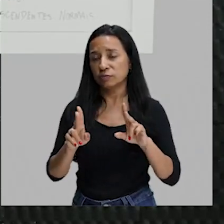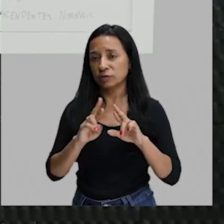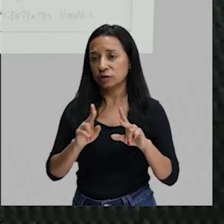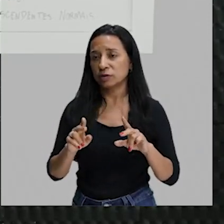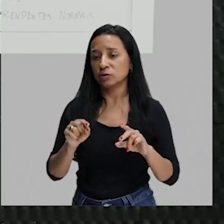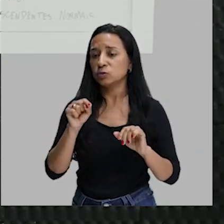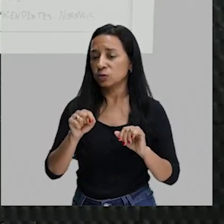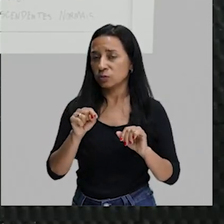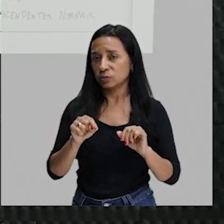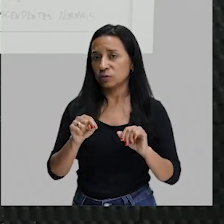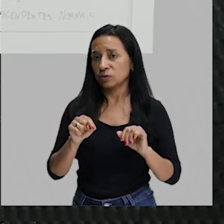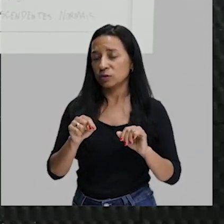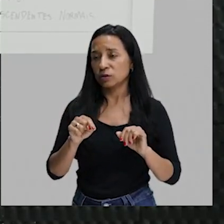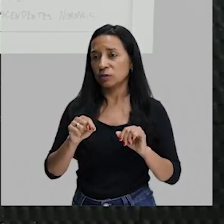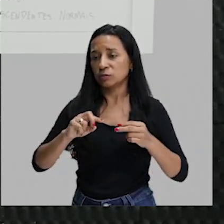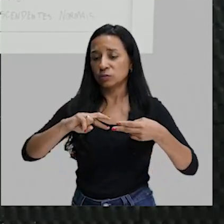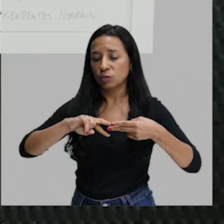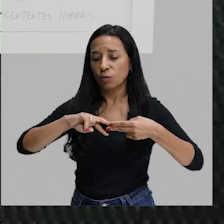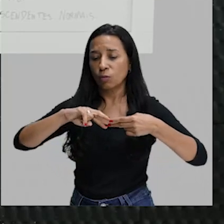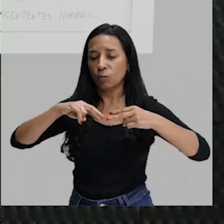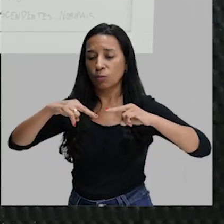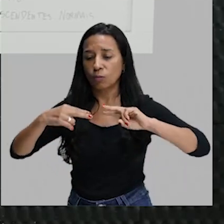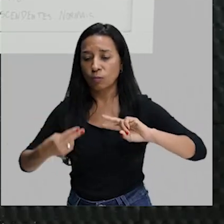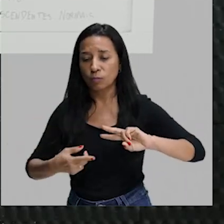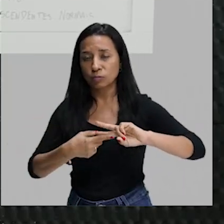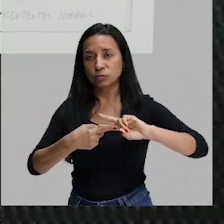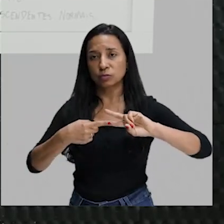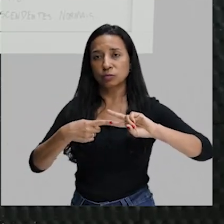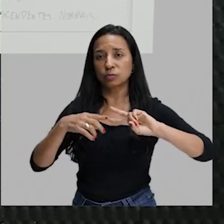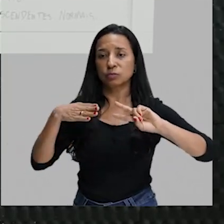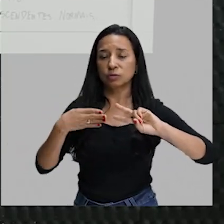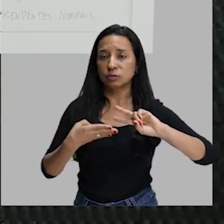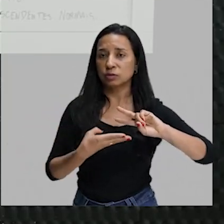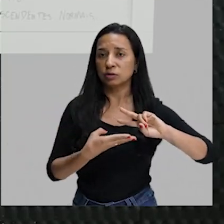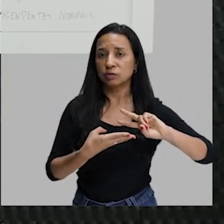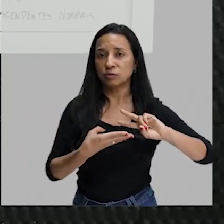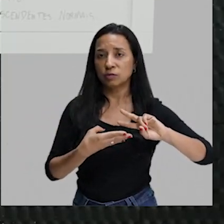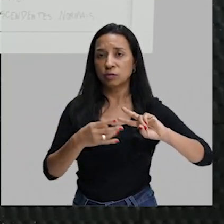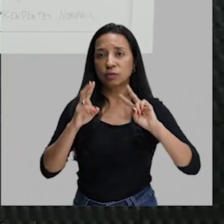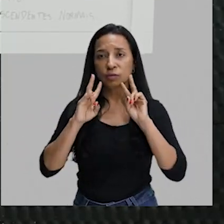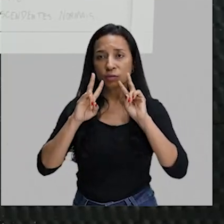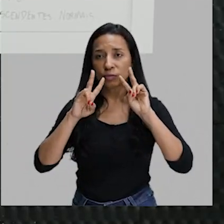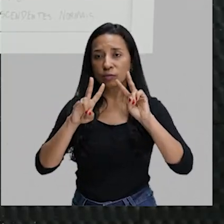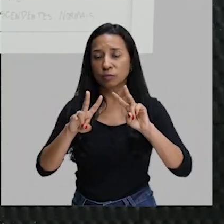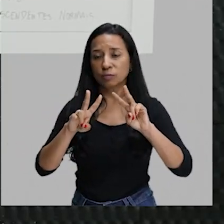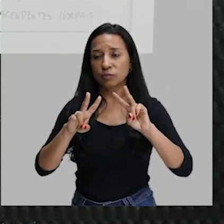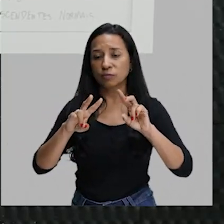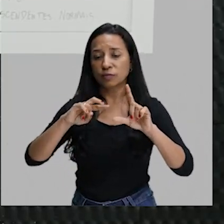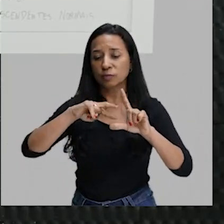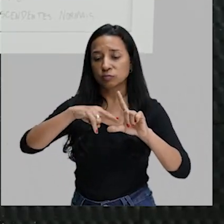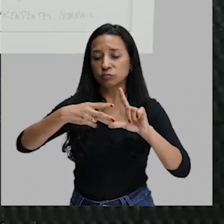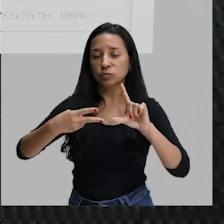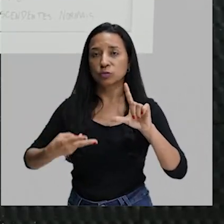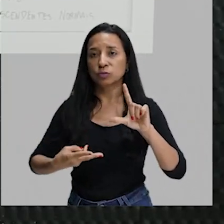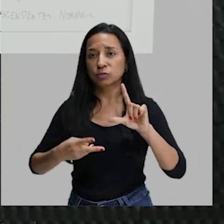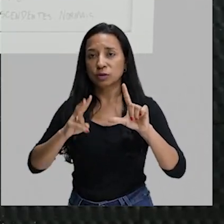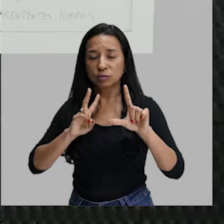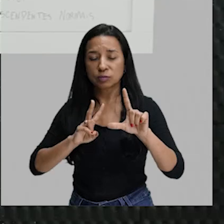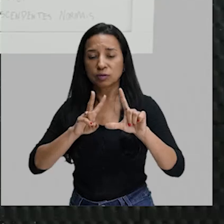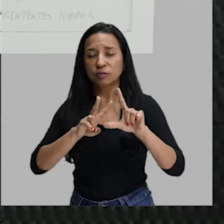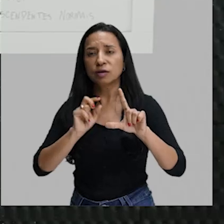ser homozigoto recessivo, tá certo? Então vamos olhar aqui no nosso heredograma e vamos